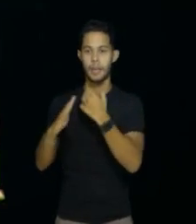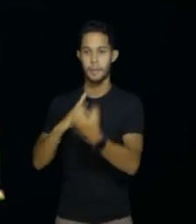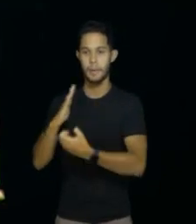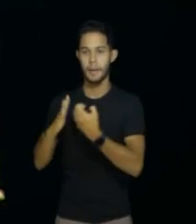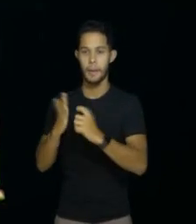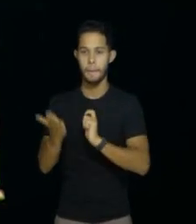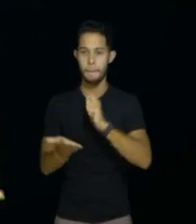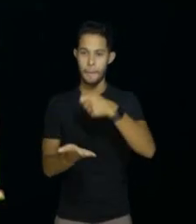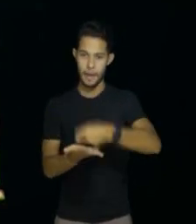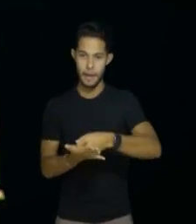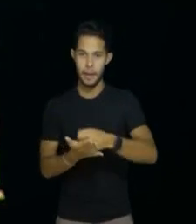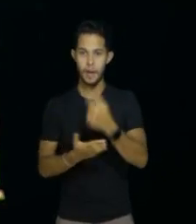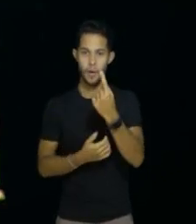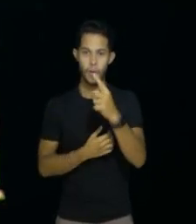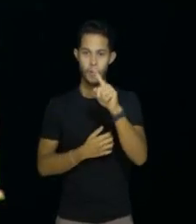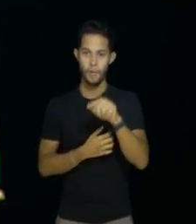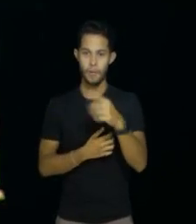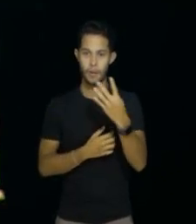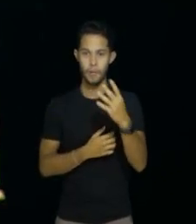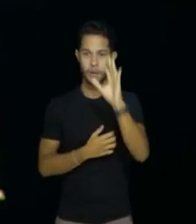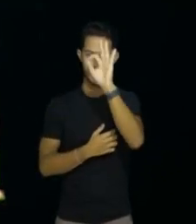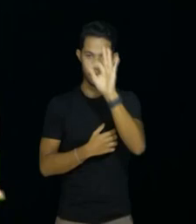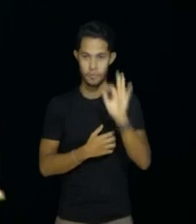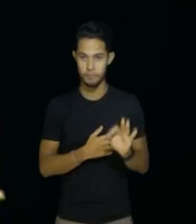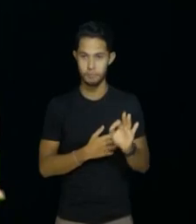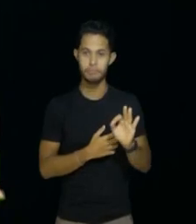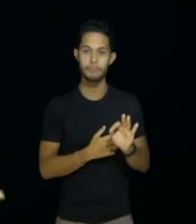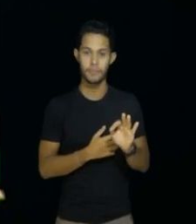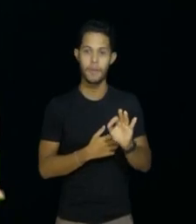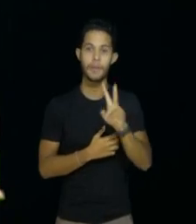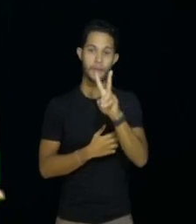4,5% sobre a receita bruta terão que pagar